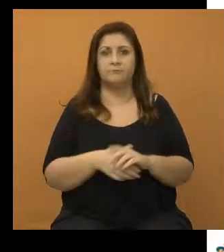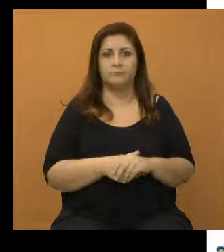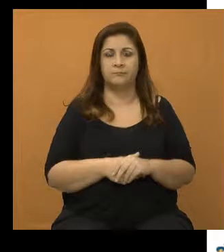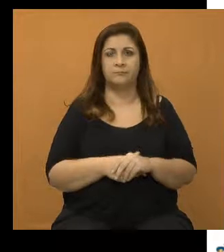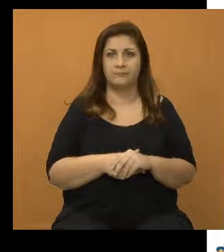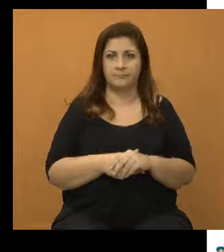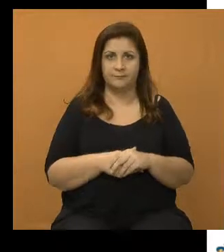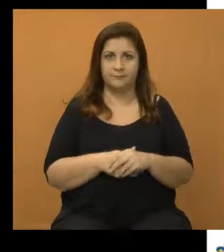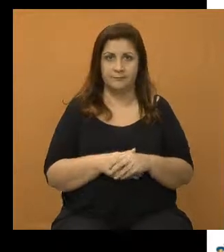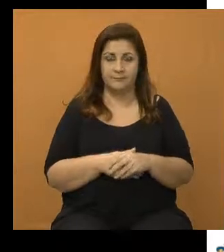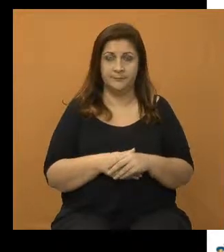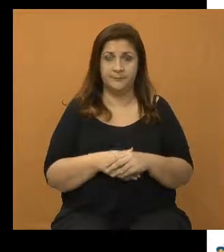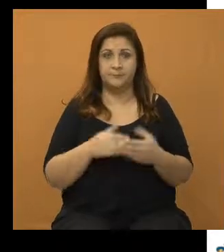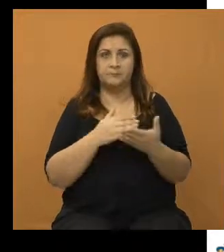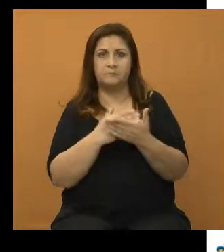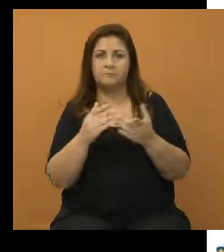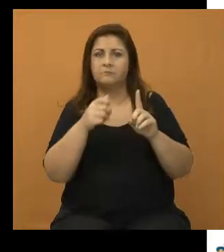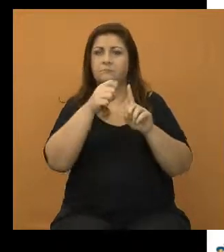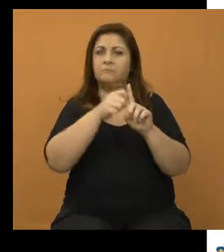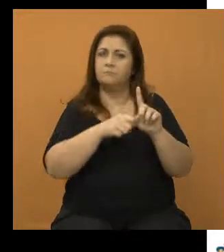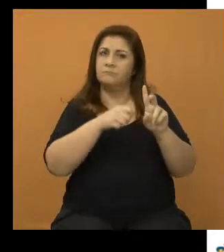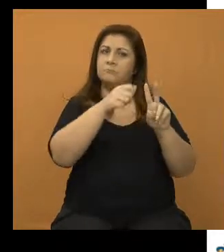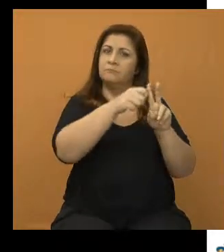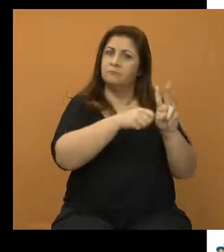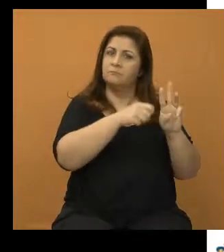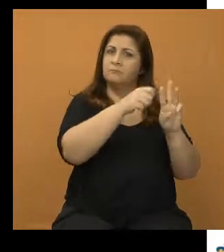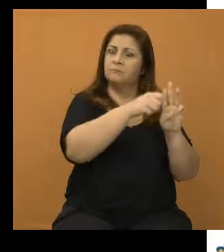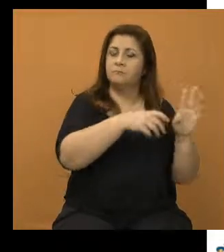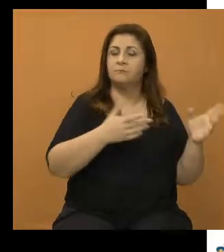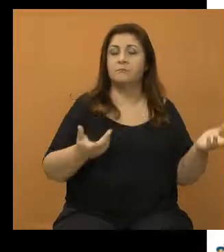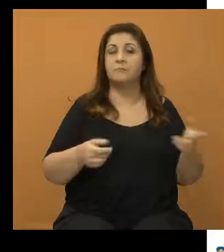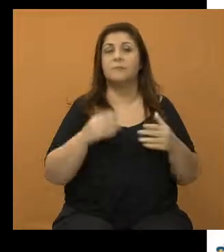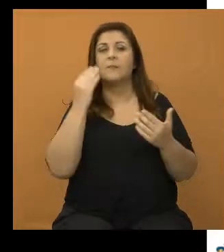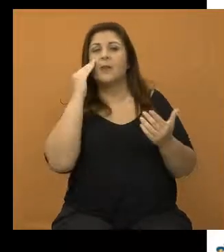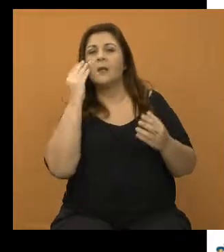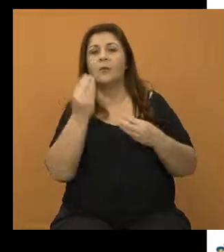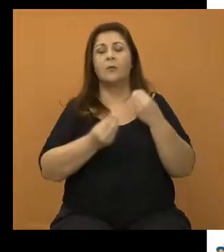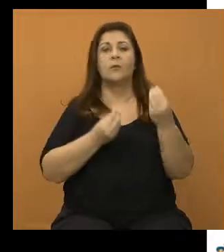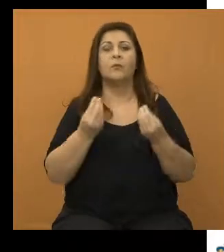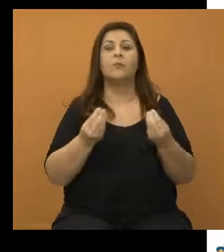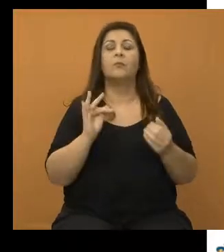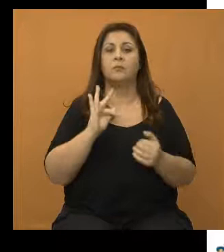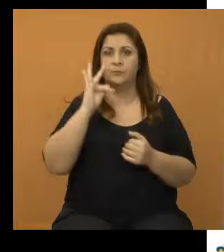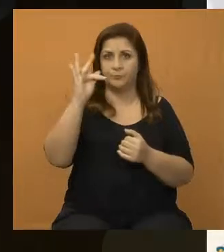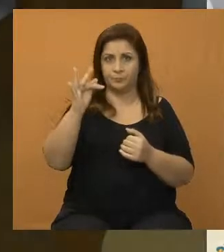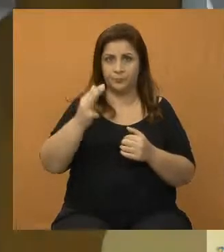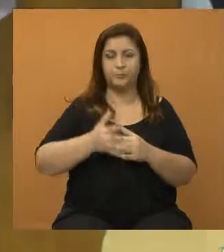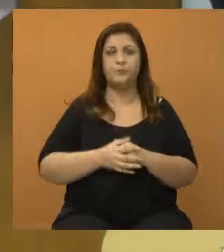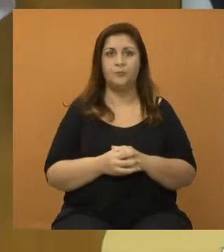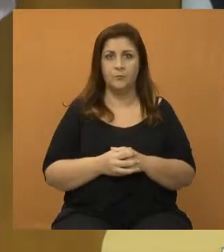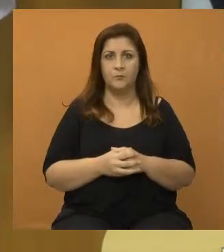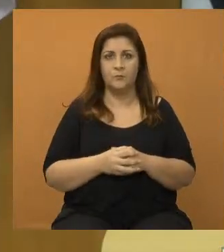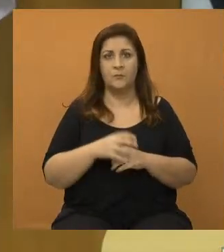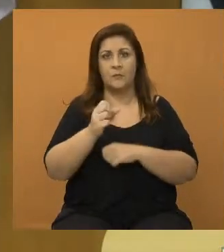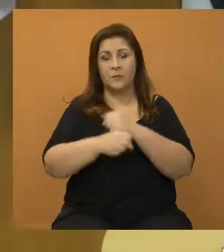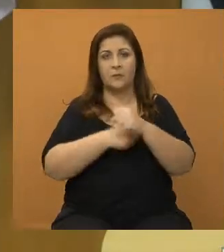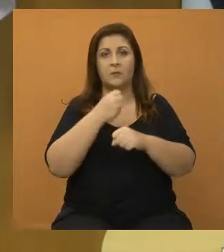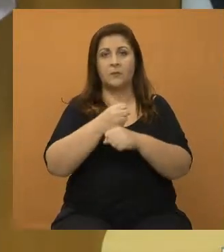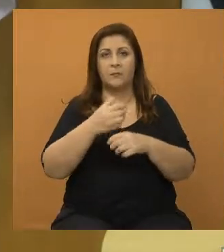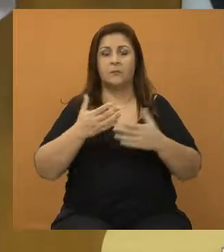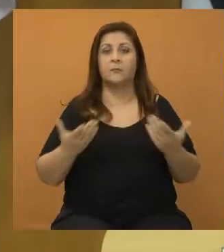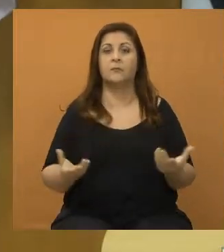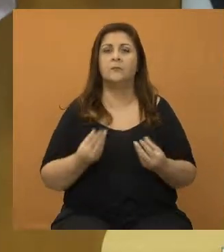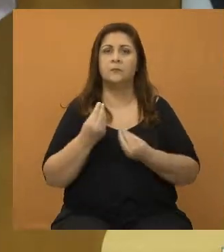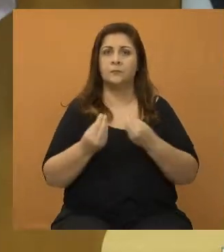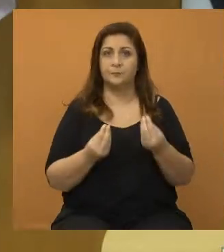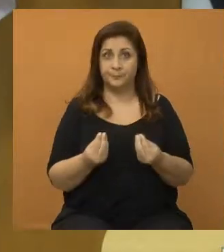passar dos meses, a gente vai entendendo como que vai se dar economicamente o próximo ano, o quanto